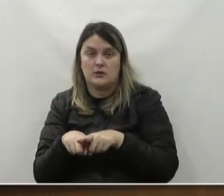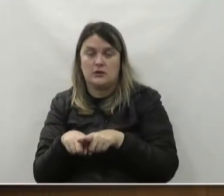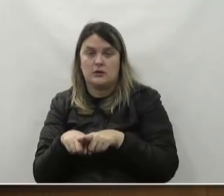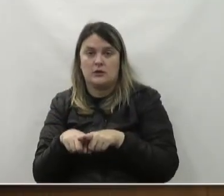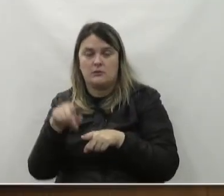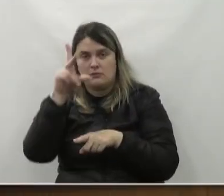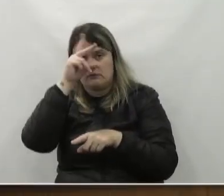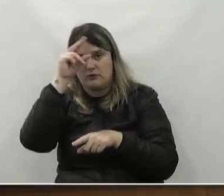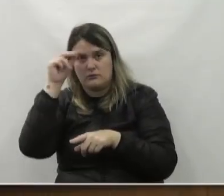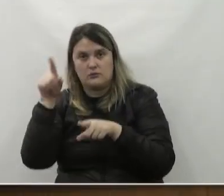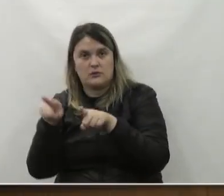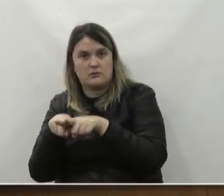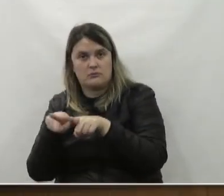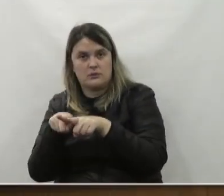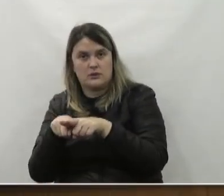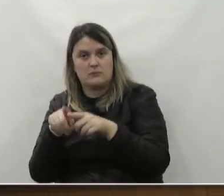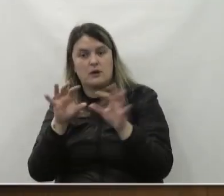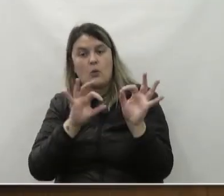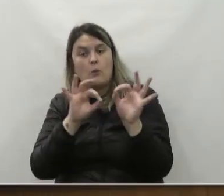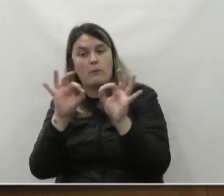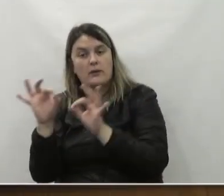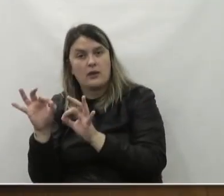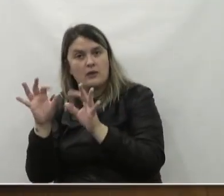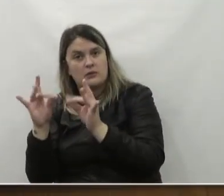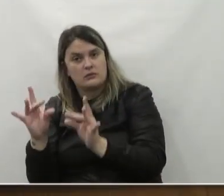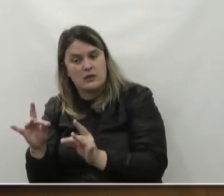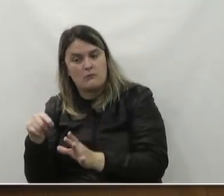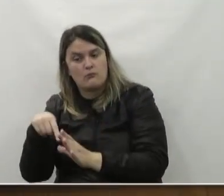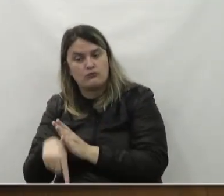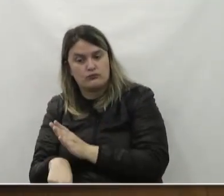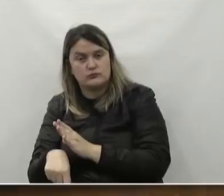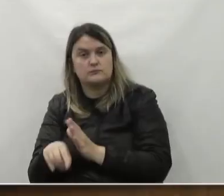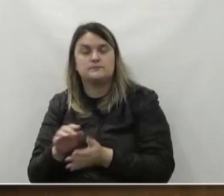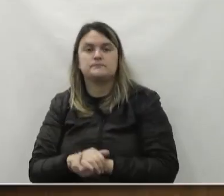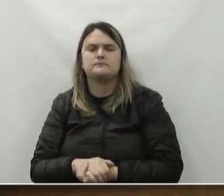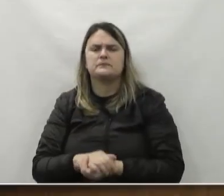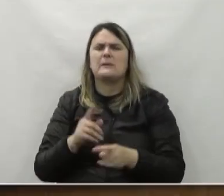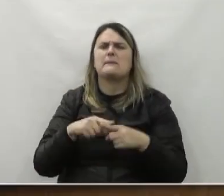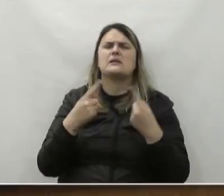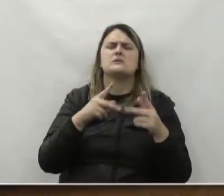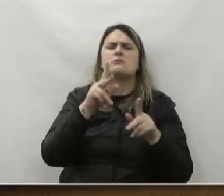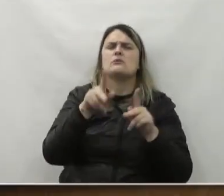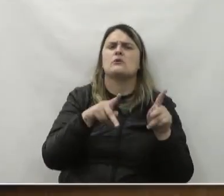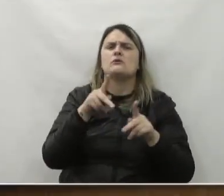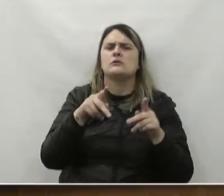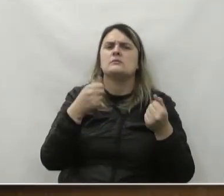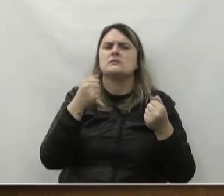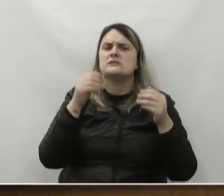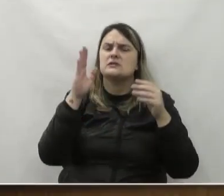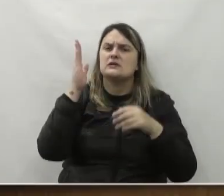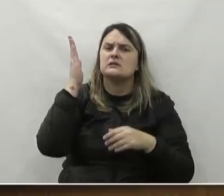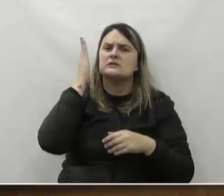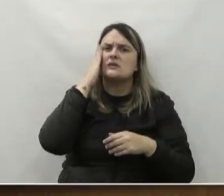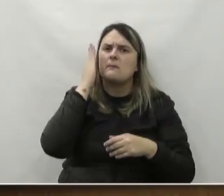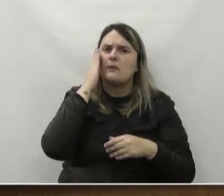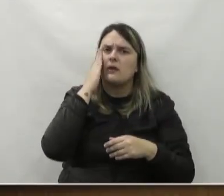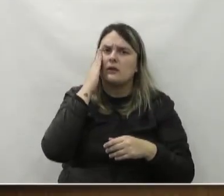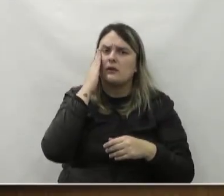do Executivo também, para nós acompanhar mais detalhadamente. Só que a população da União da Vitória tem que ficar ciente